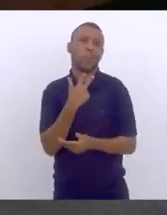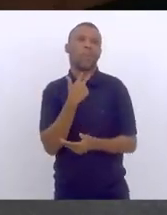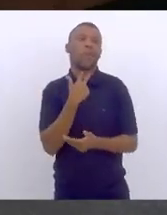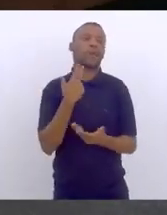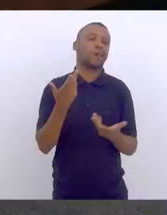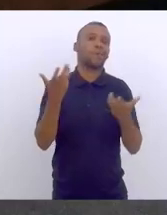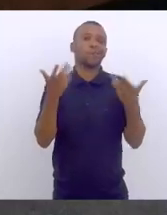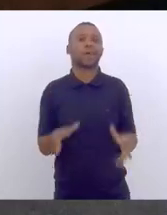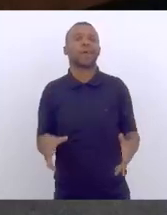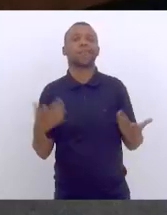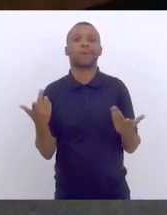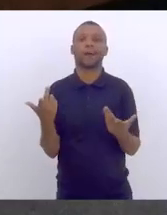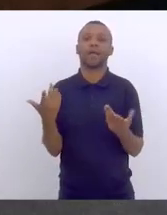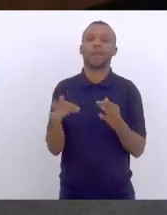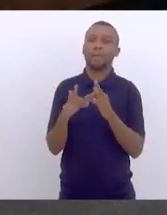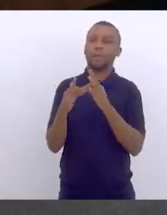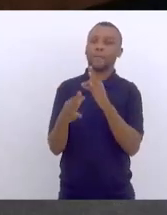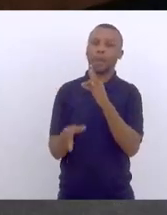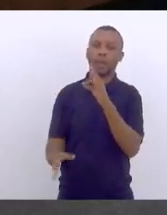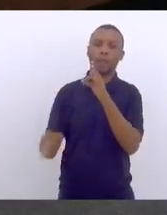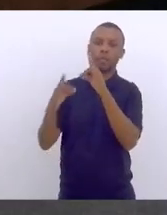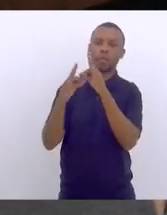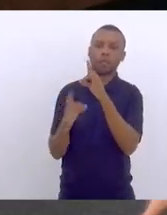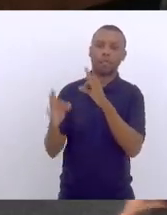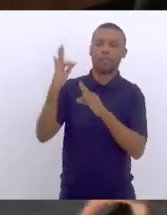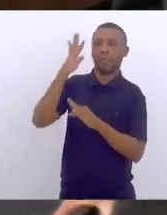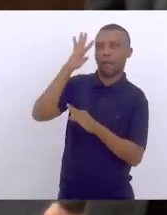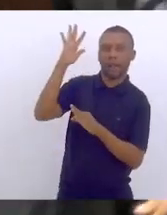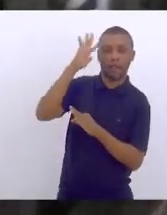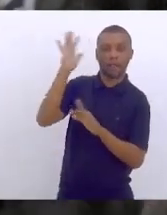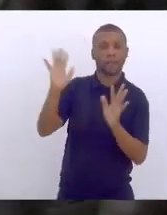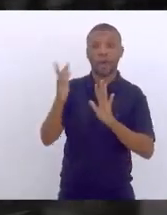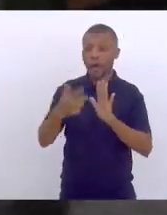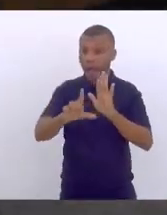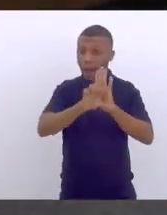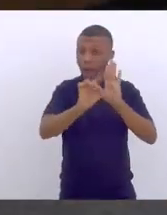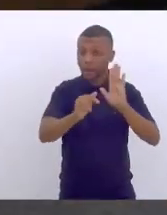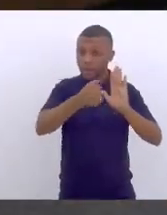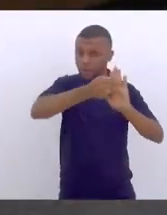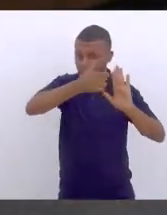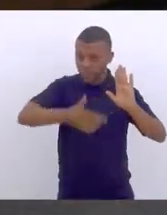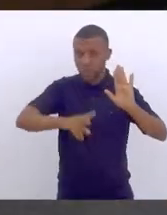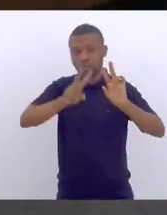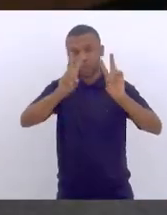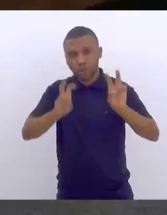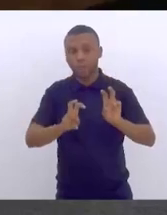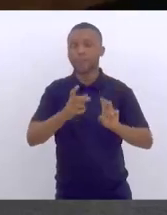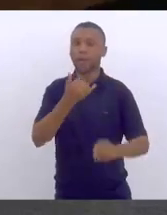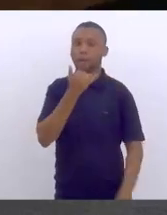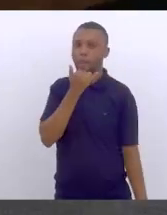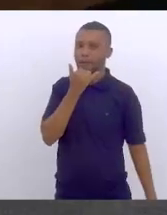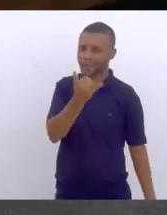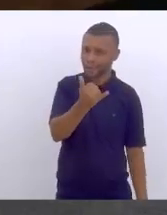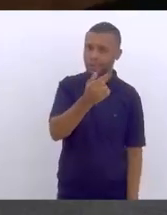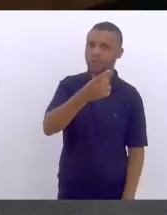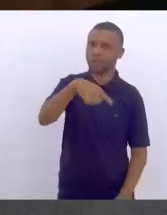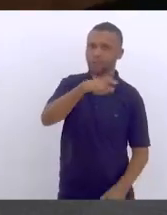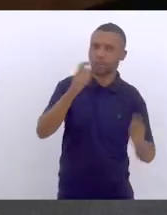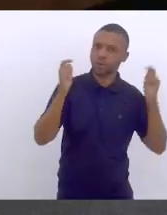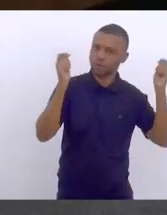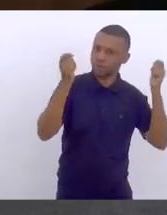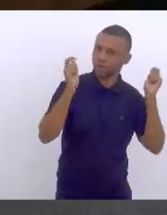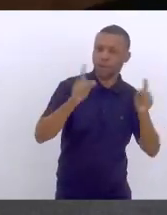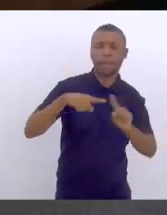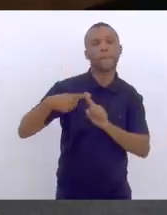para criar uma falsa ilusão, seria uma demagogia. A lei fala da anistia e fala do TAC. Então,